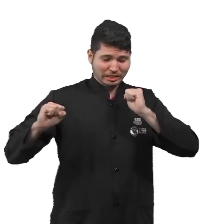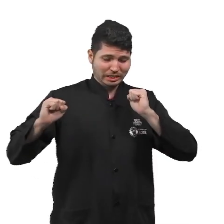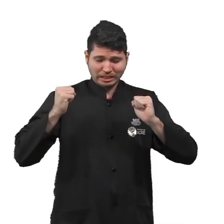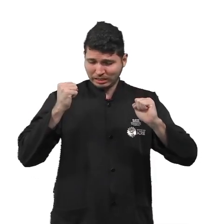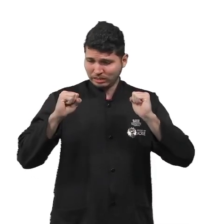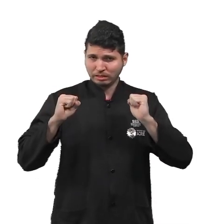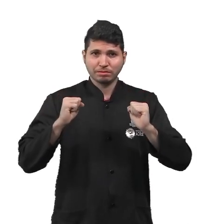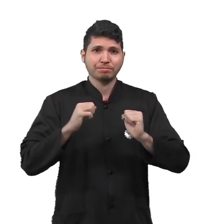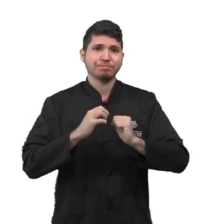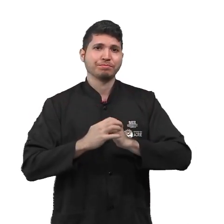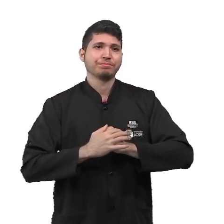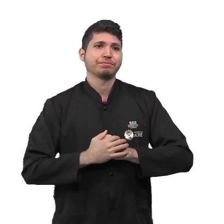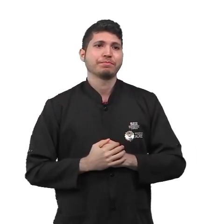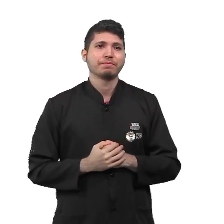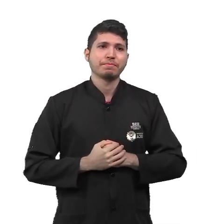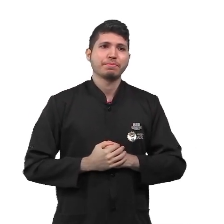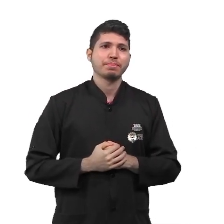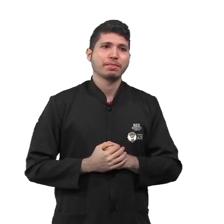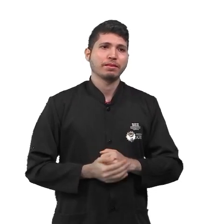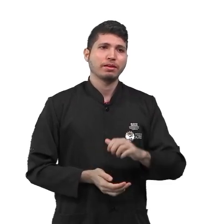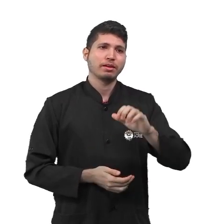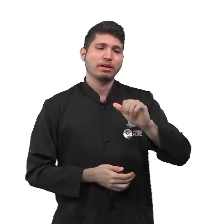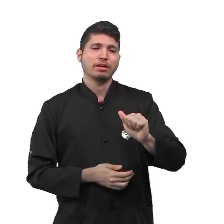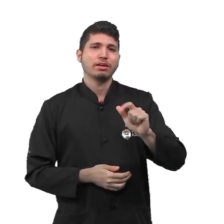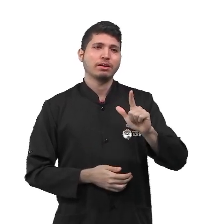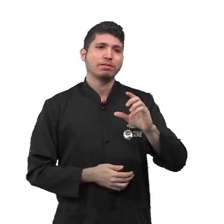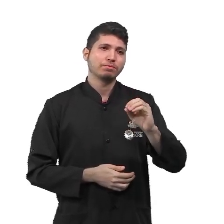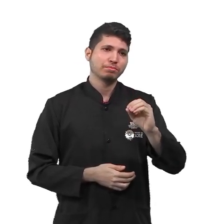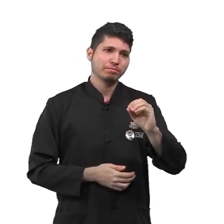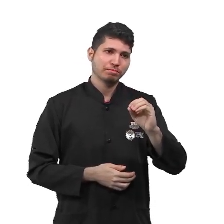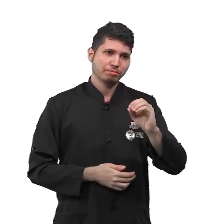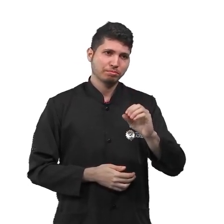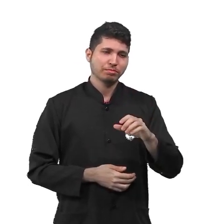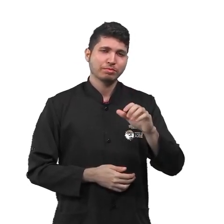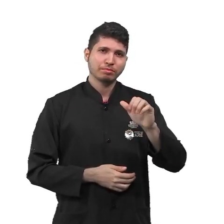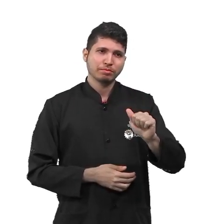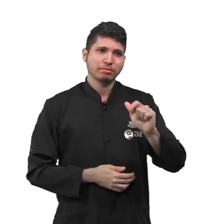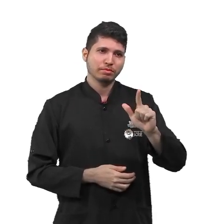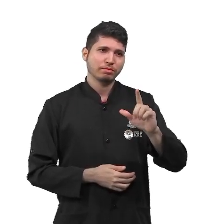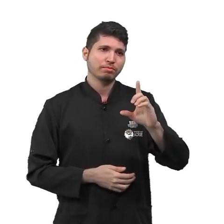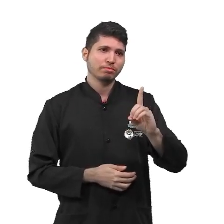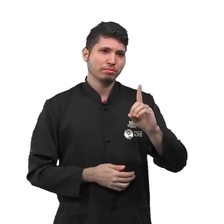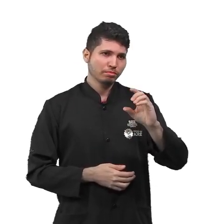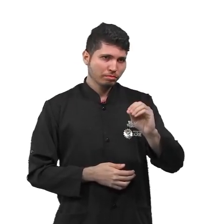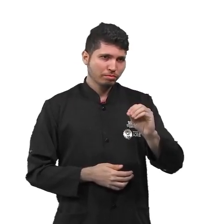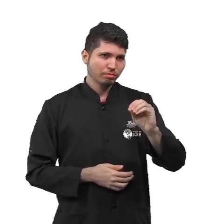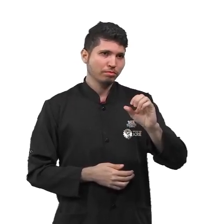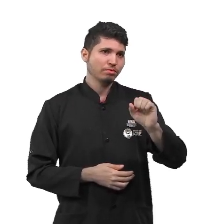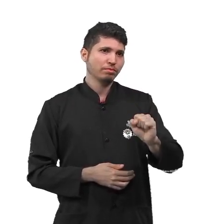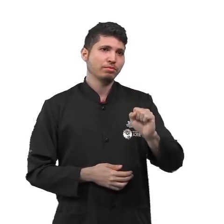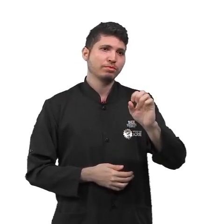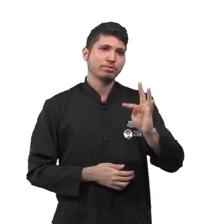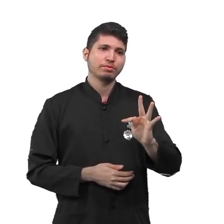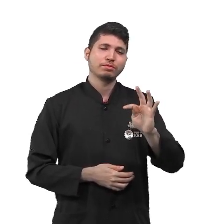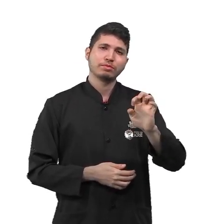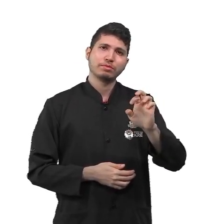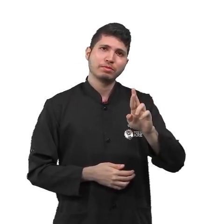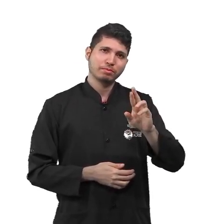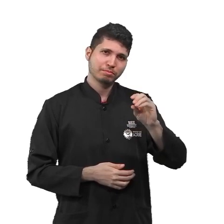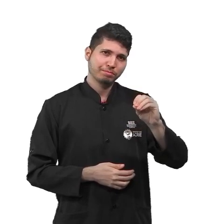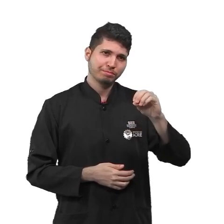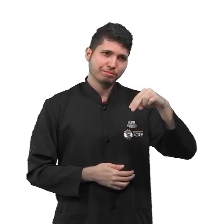pressão arterial e ela também, ó, ela faz parte ali da formação dos nossos hormônios sexuais, ali,